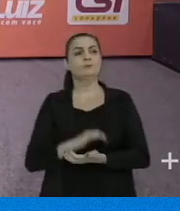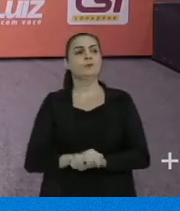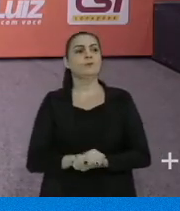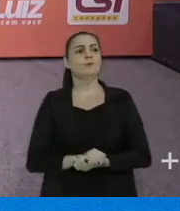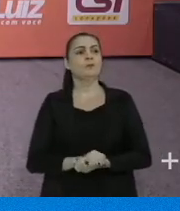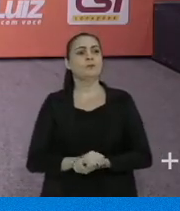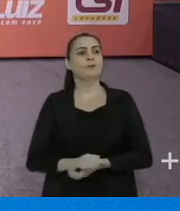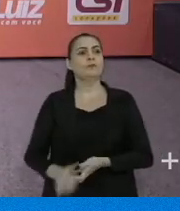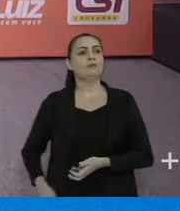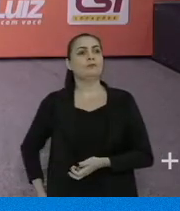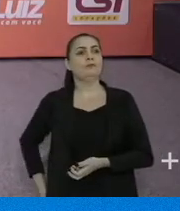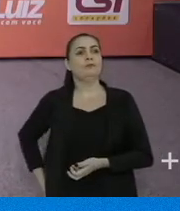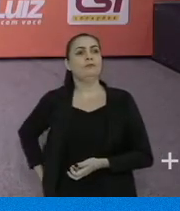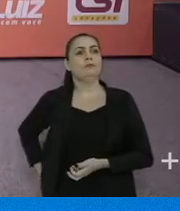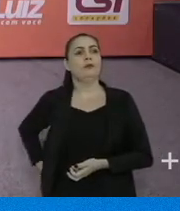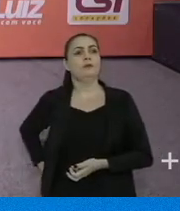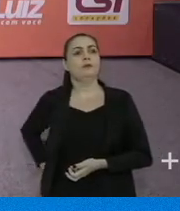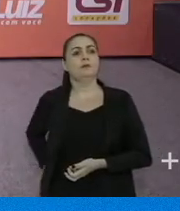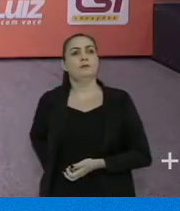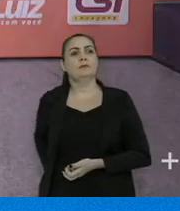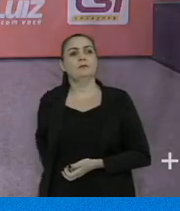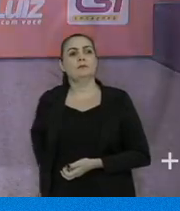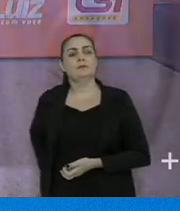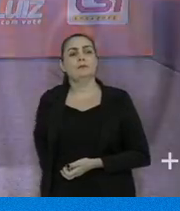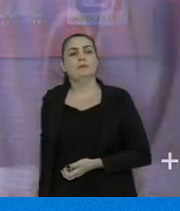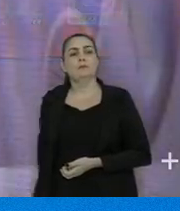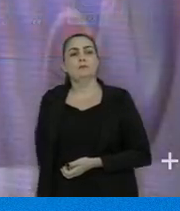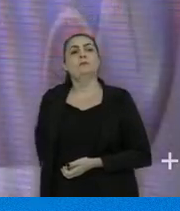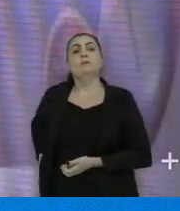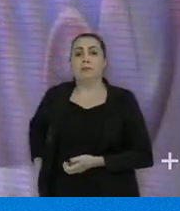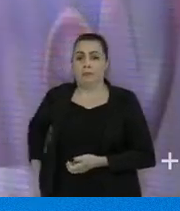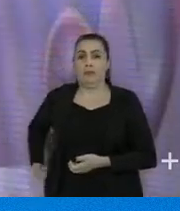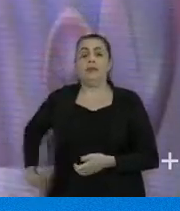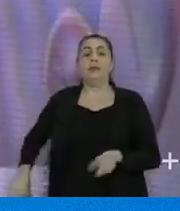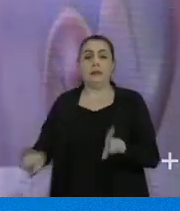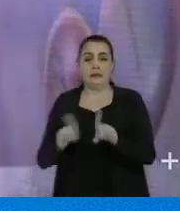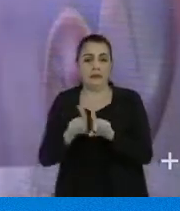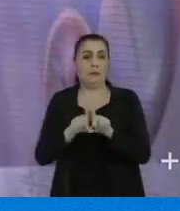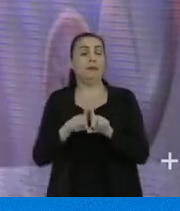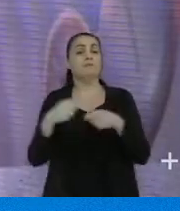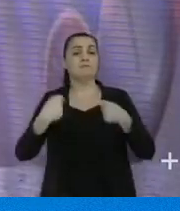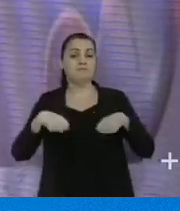Bom, a gente precisa considerar o tratamento cirúrgico da obesidade também.